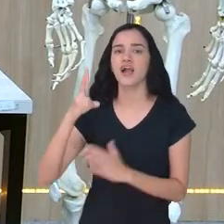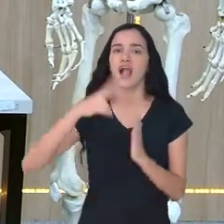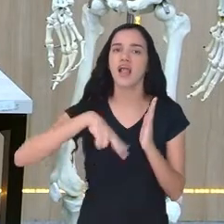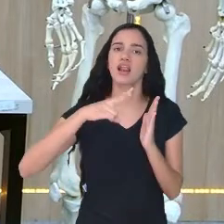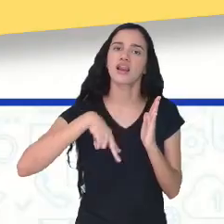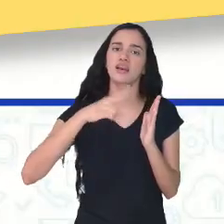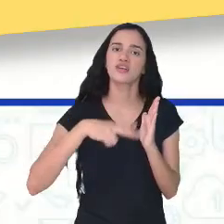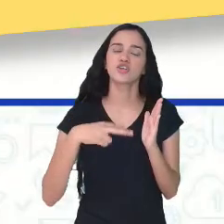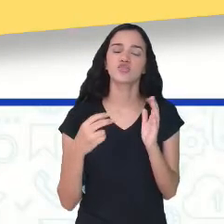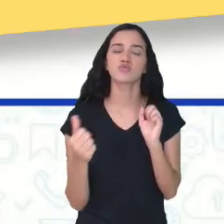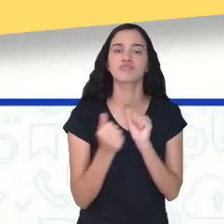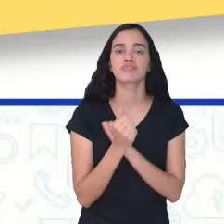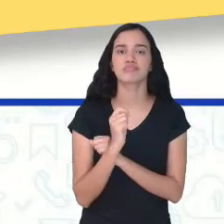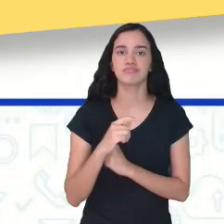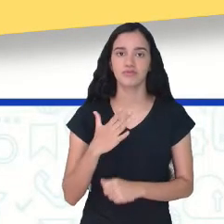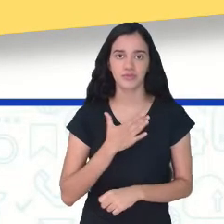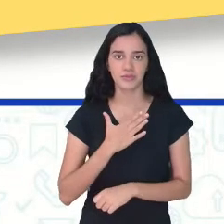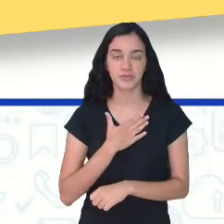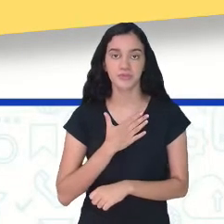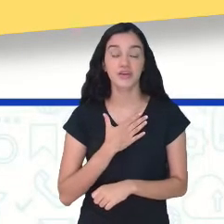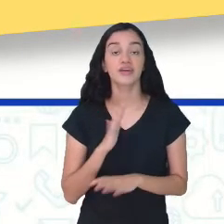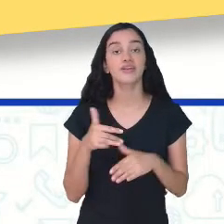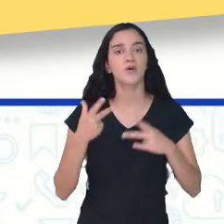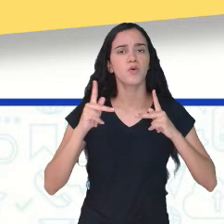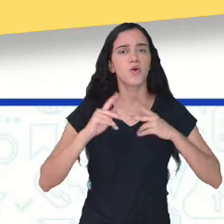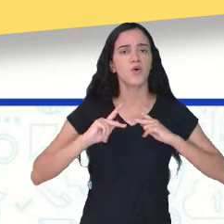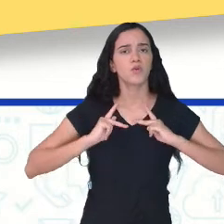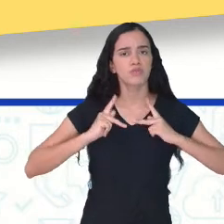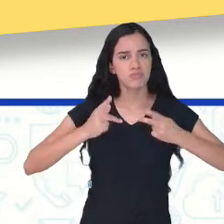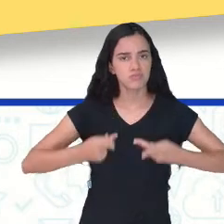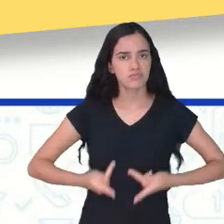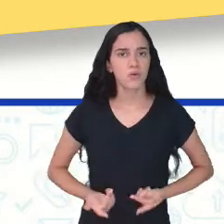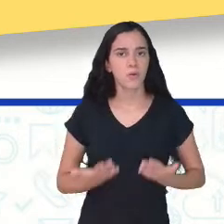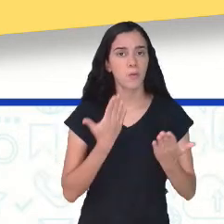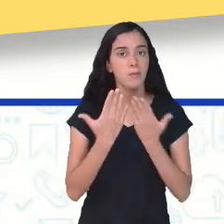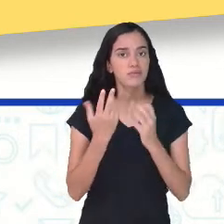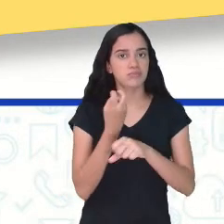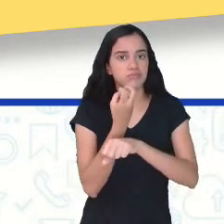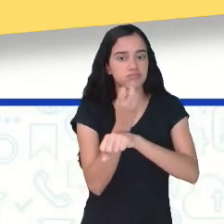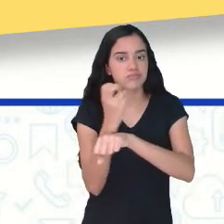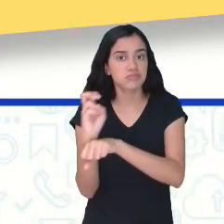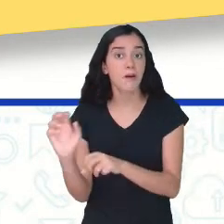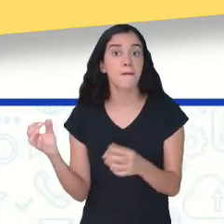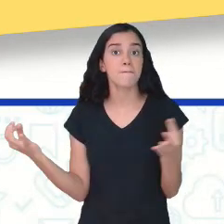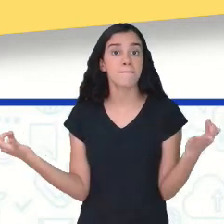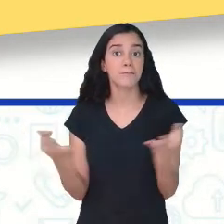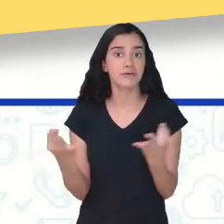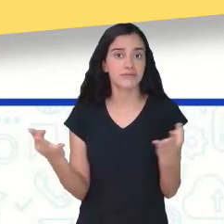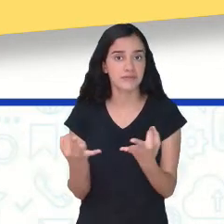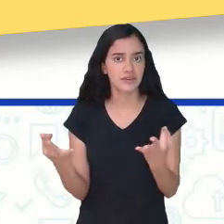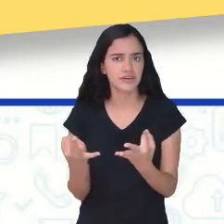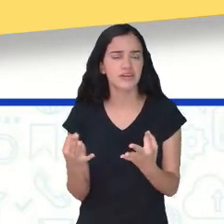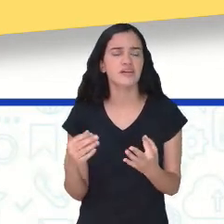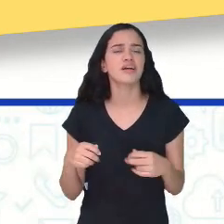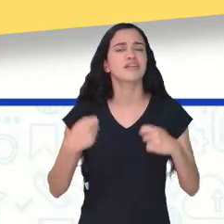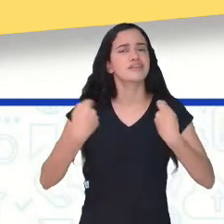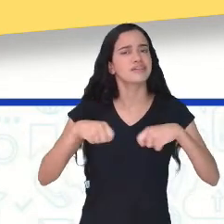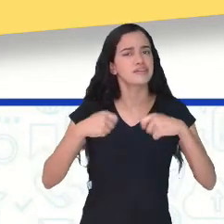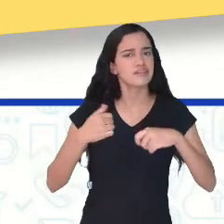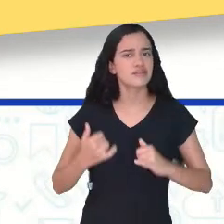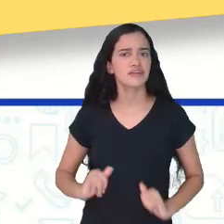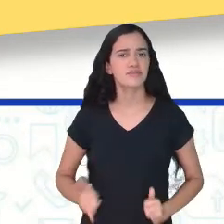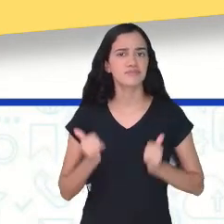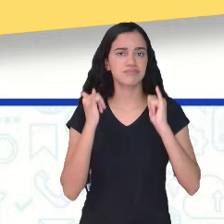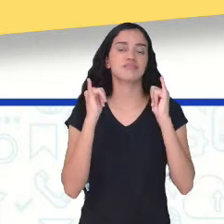aí esse texto. Vamos lá? O corpo humano ele pode ser comparado a uma máquina perfeita, que necessita de energia,